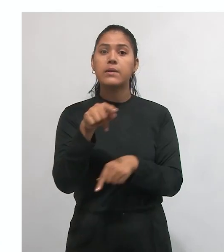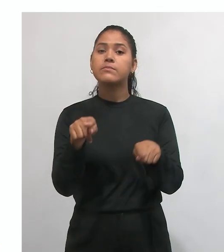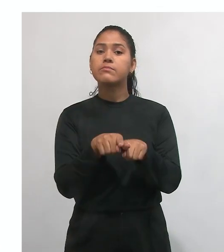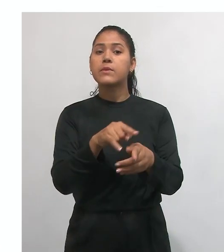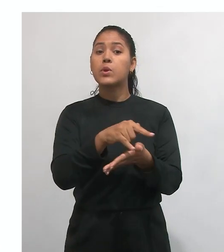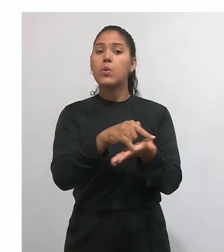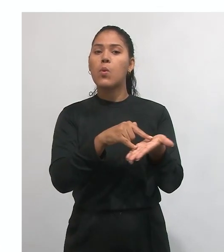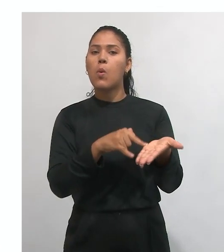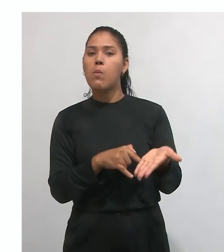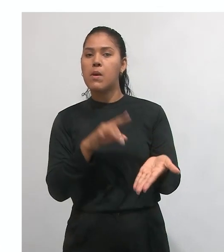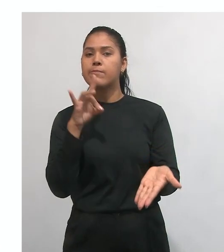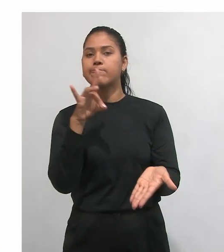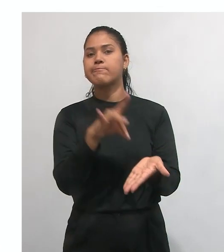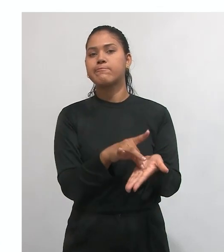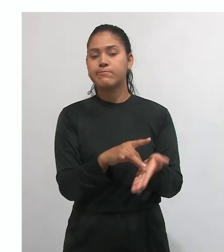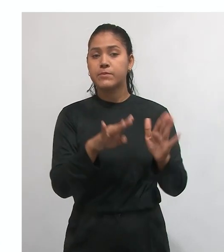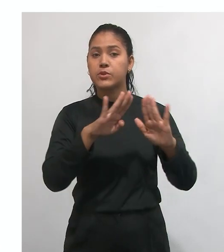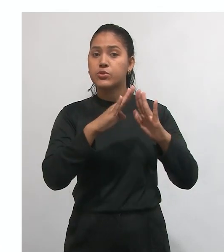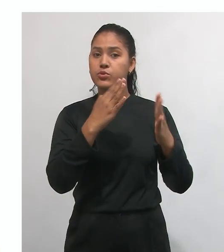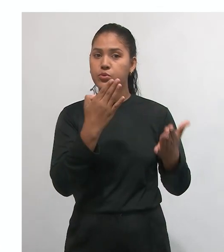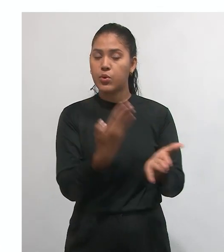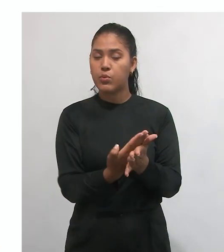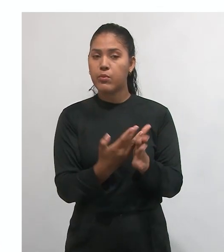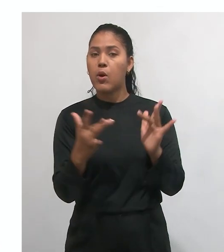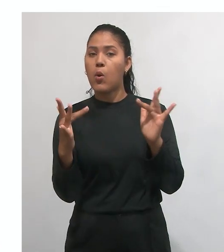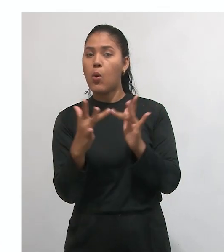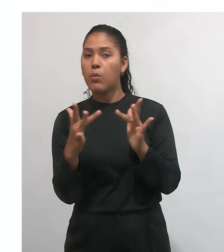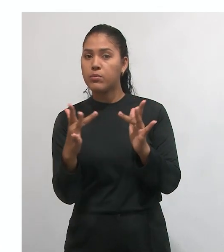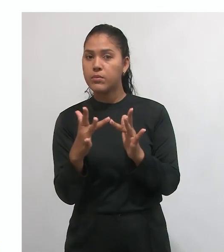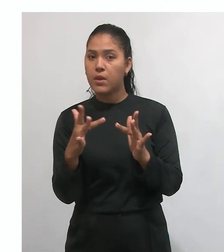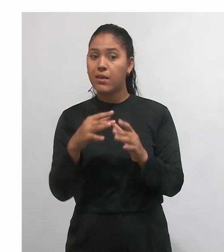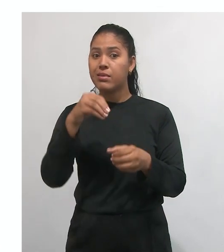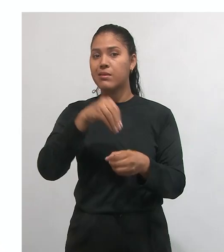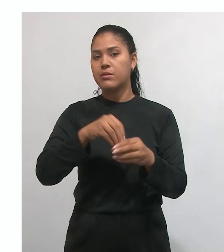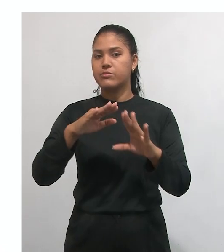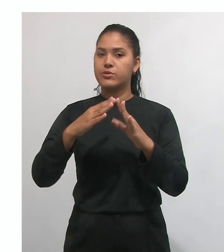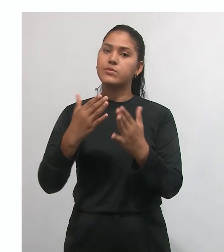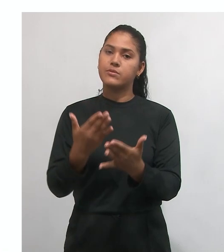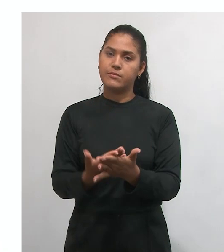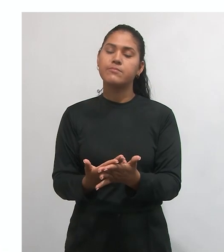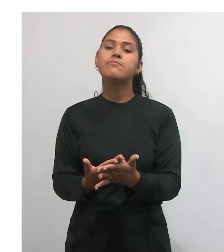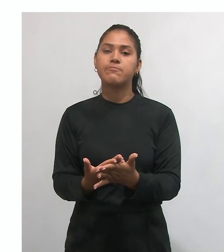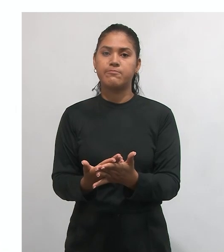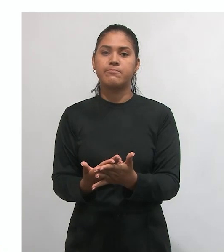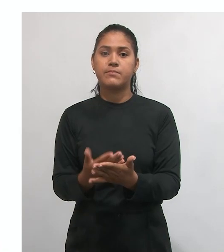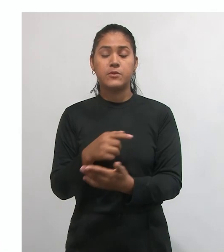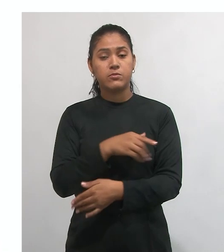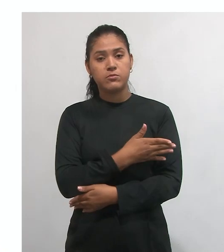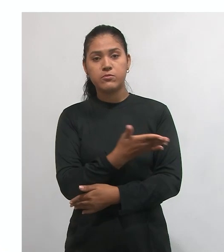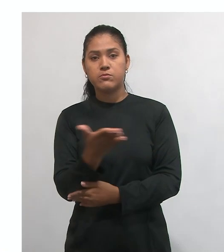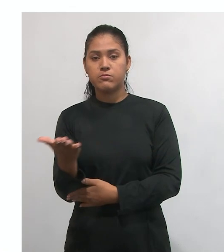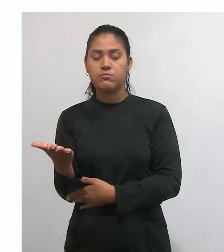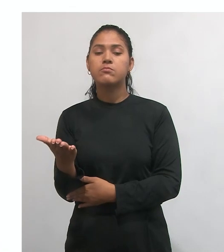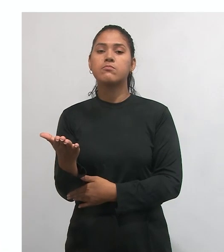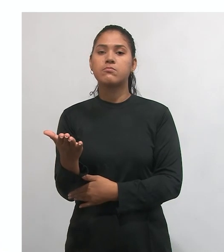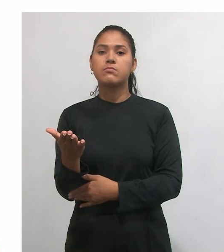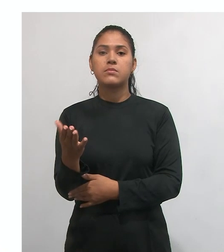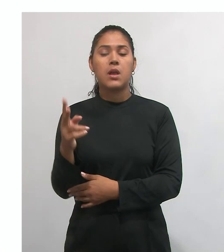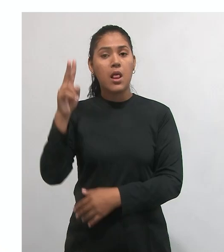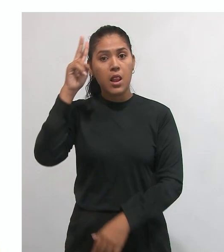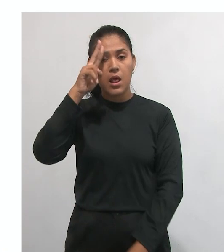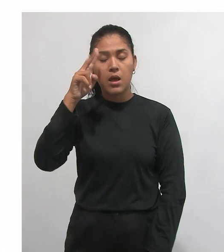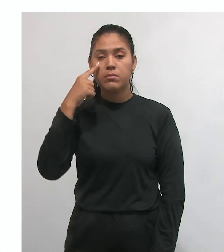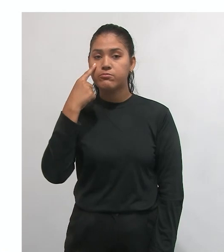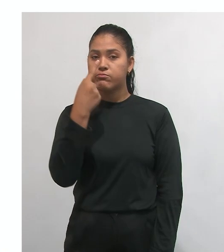documentos confidenciais com os quais tenha contato na unidade concedente. Então, que vocês